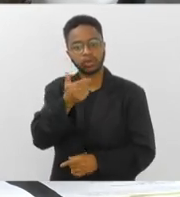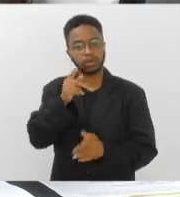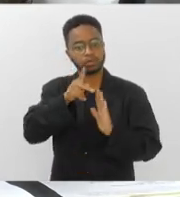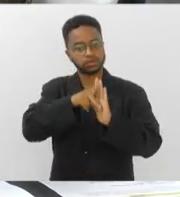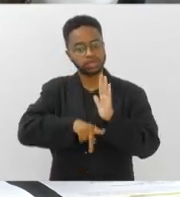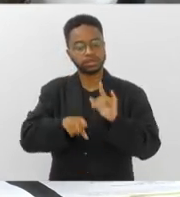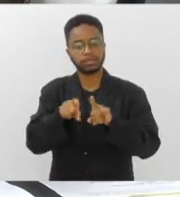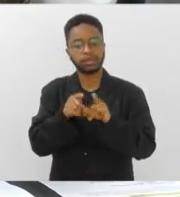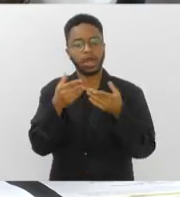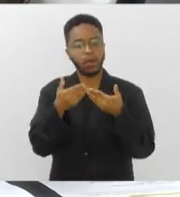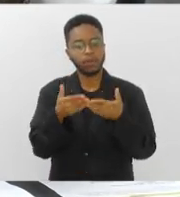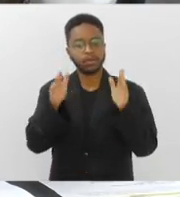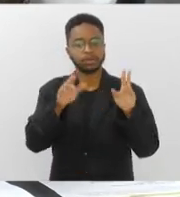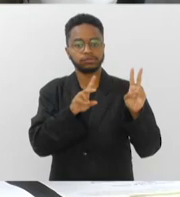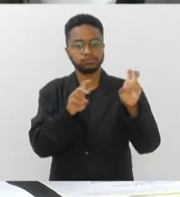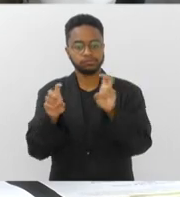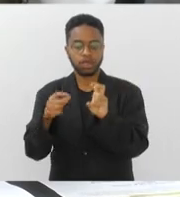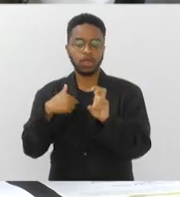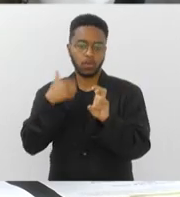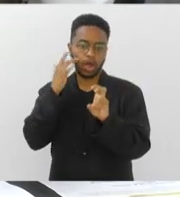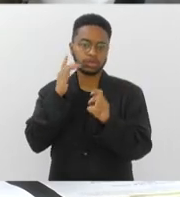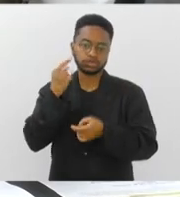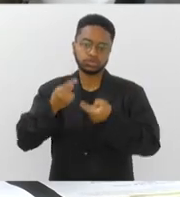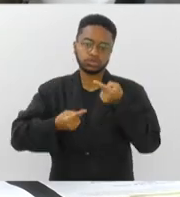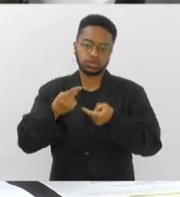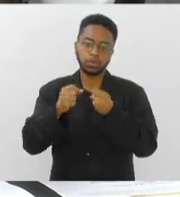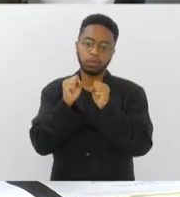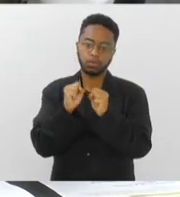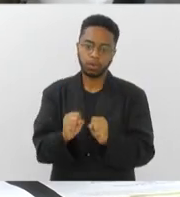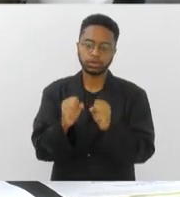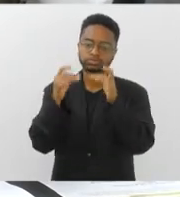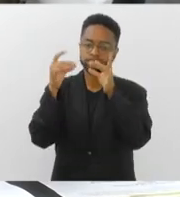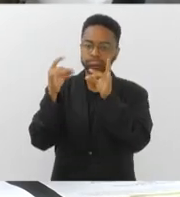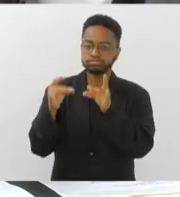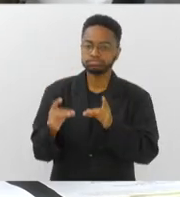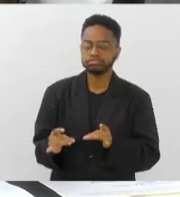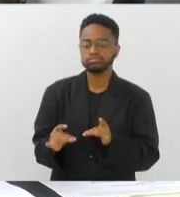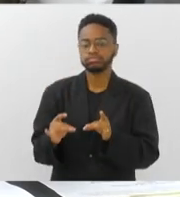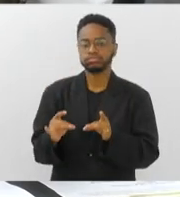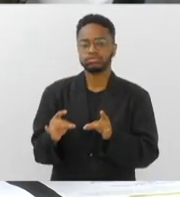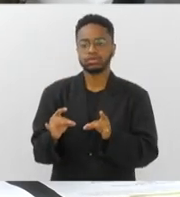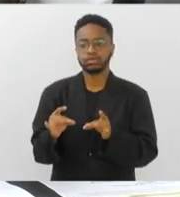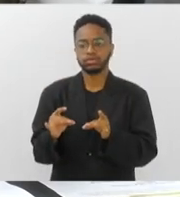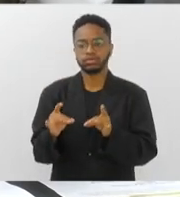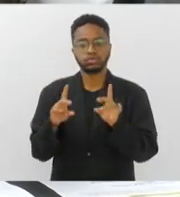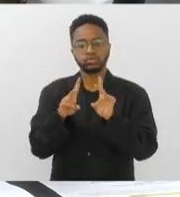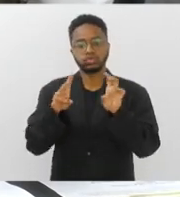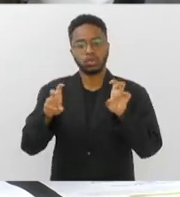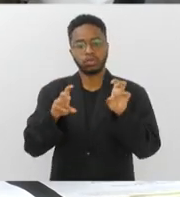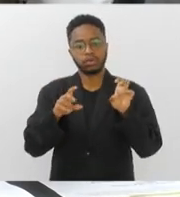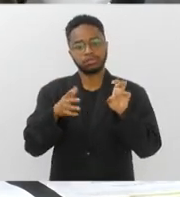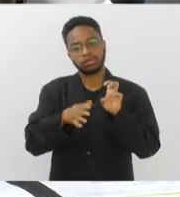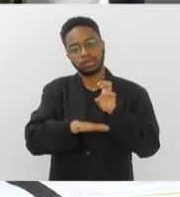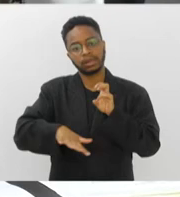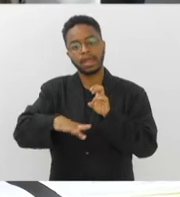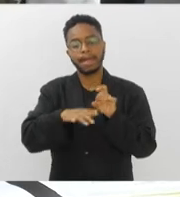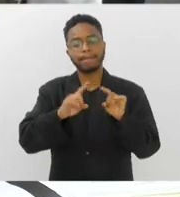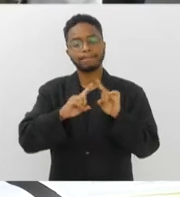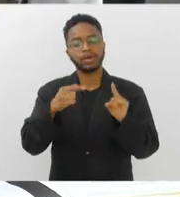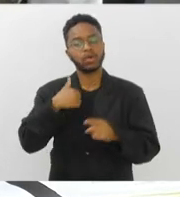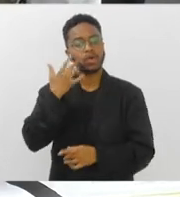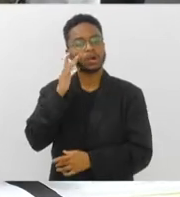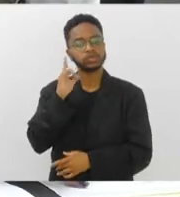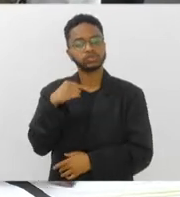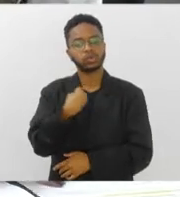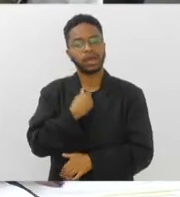questão, acho que a discussão pode ser muito mais detalhada do que a questão, só que a gente está aqui analisando forma